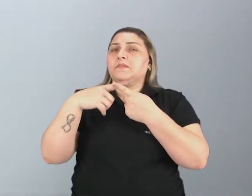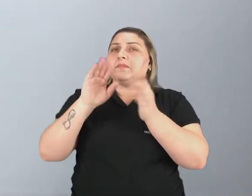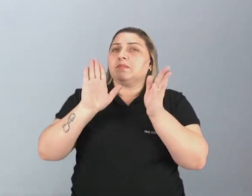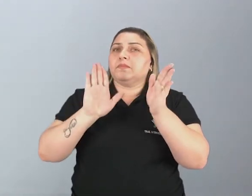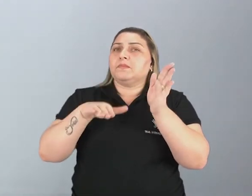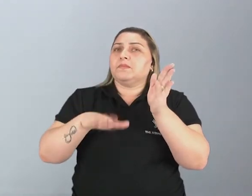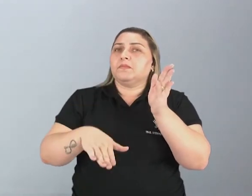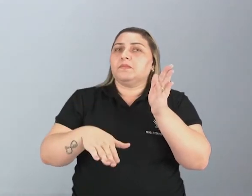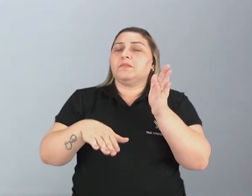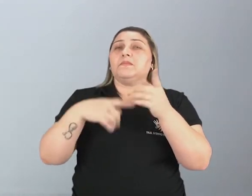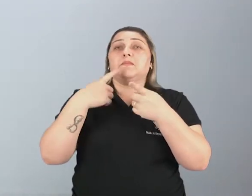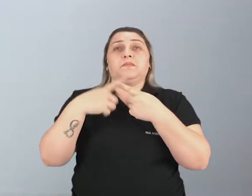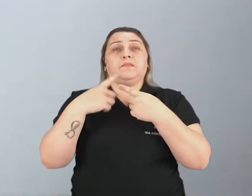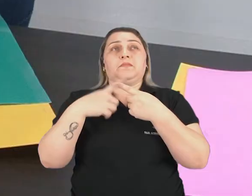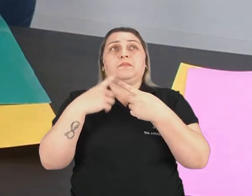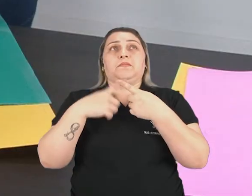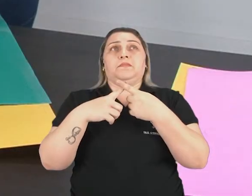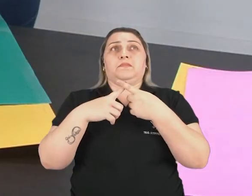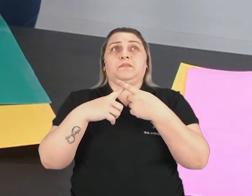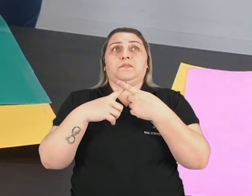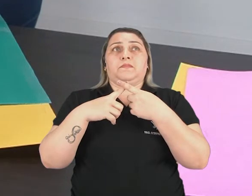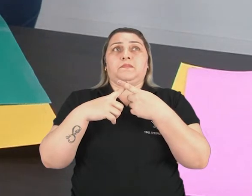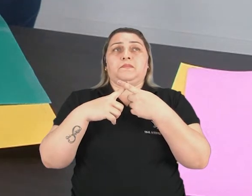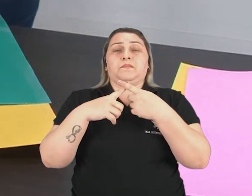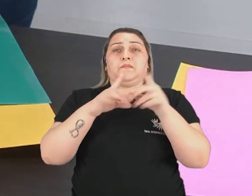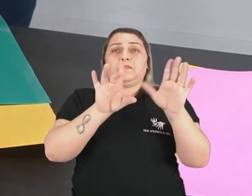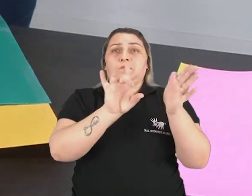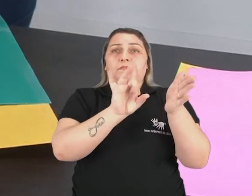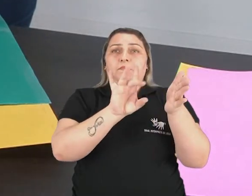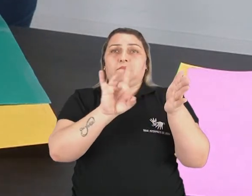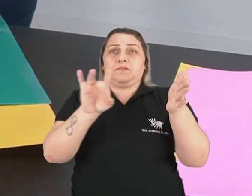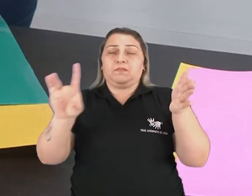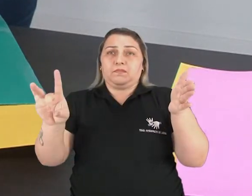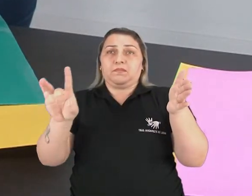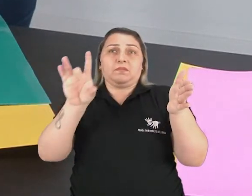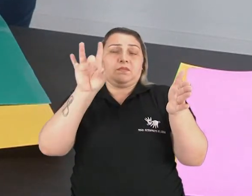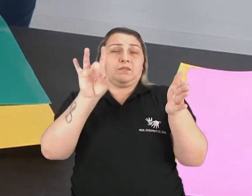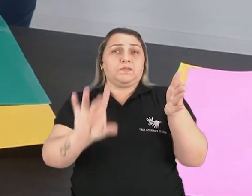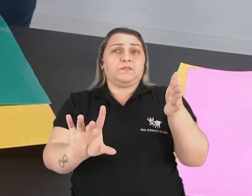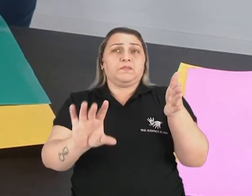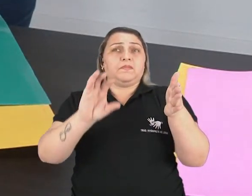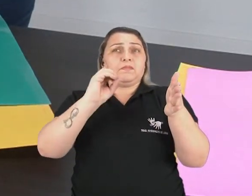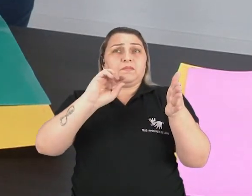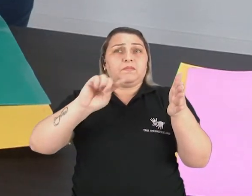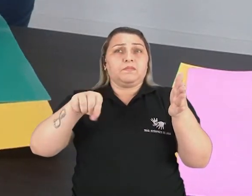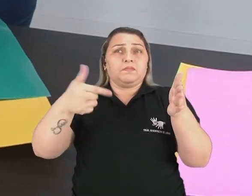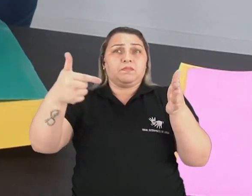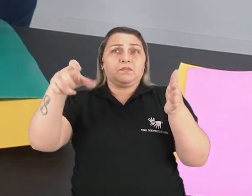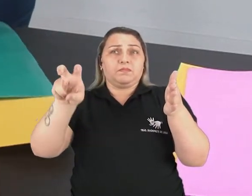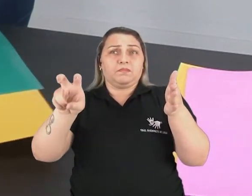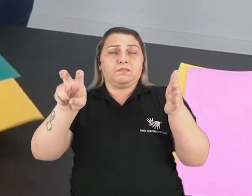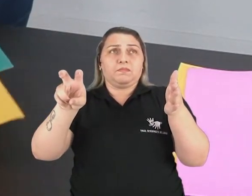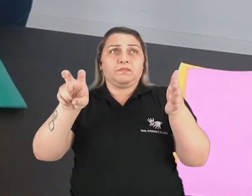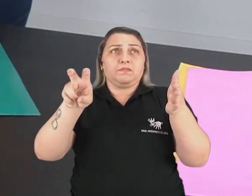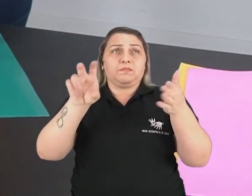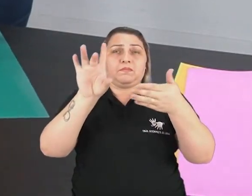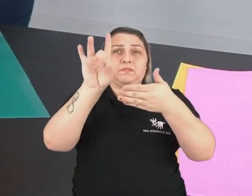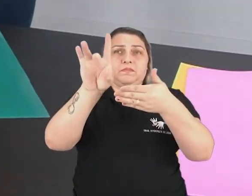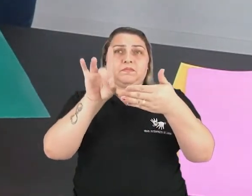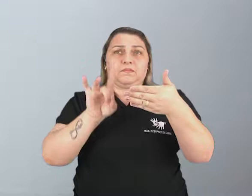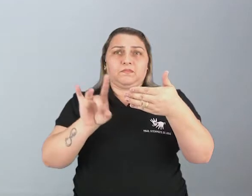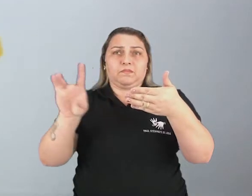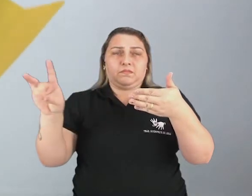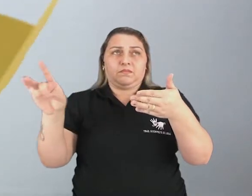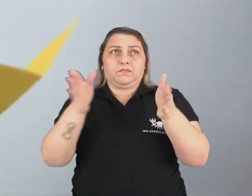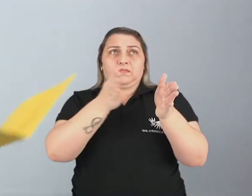ser menor? Porque a parte que ficou para cada um foi apenas 0,25. Cada partezinha